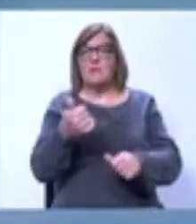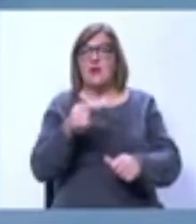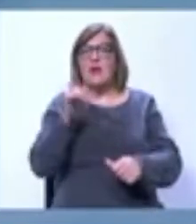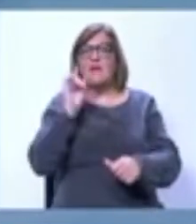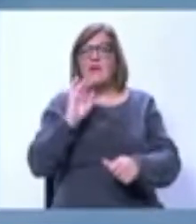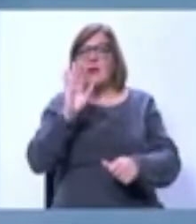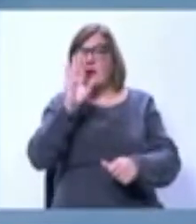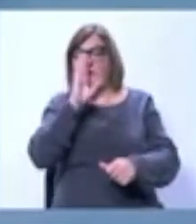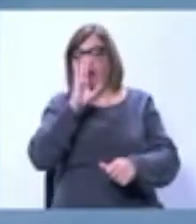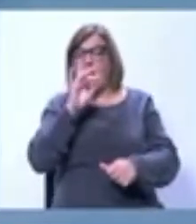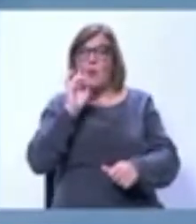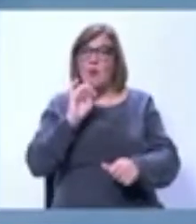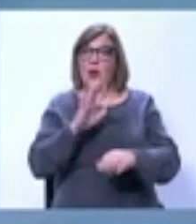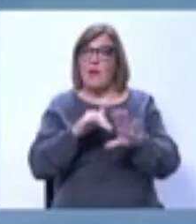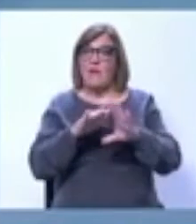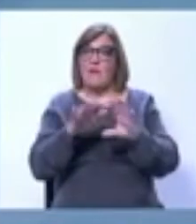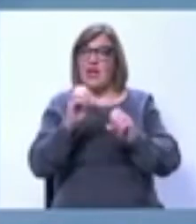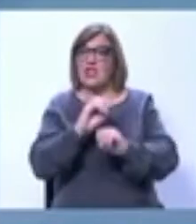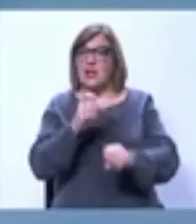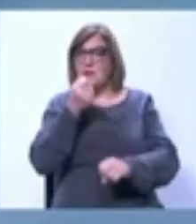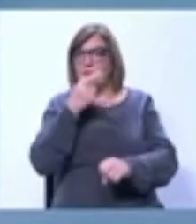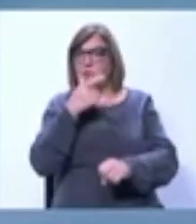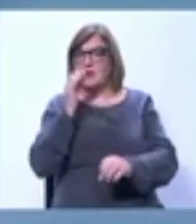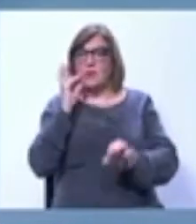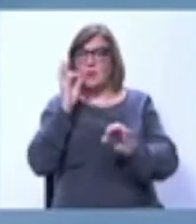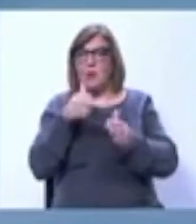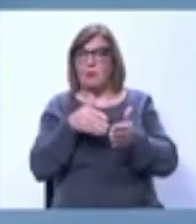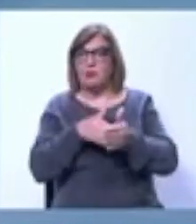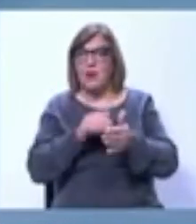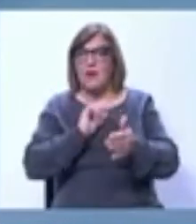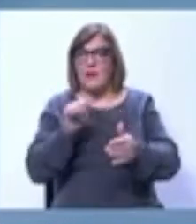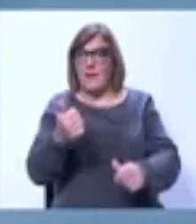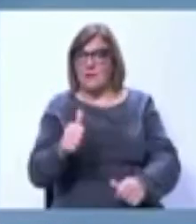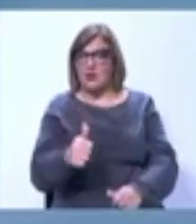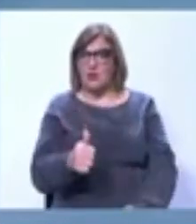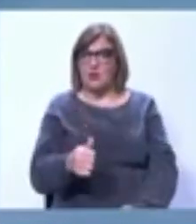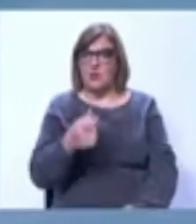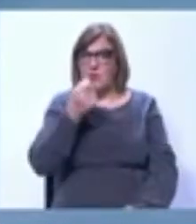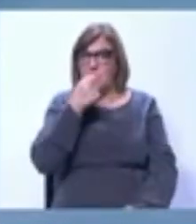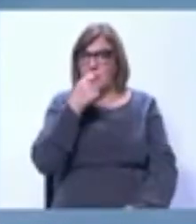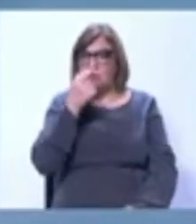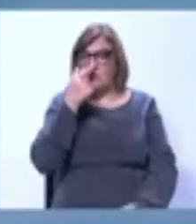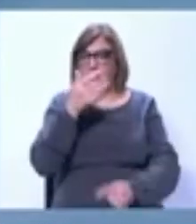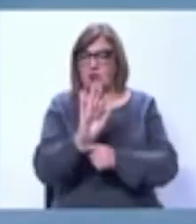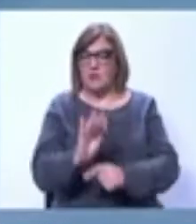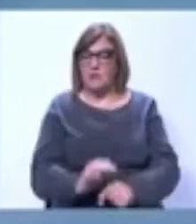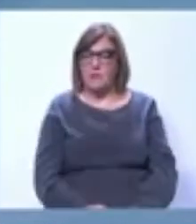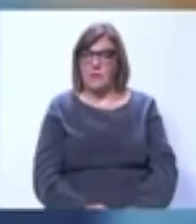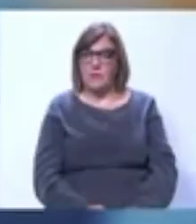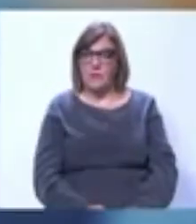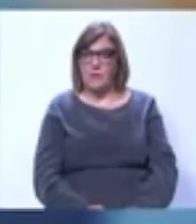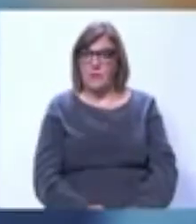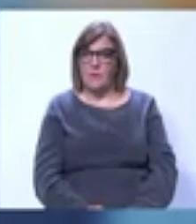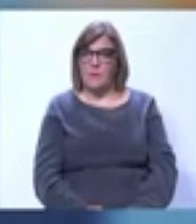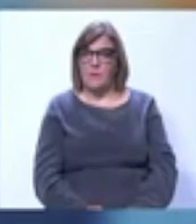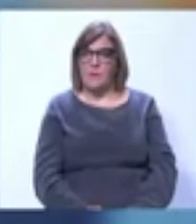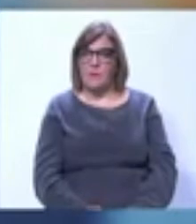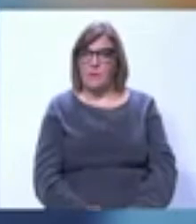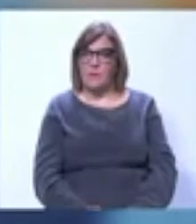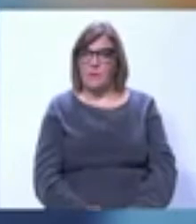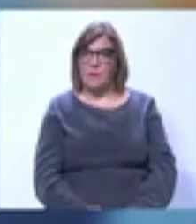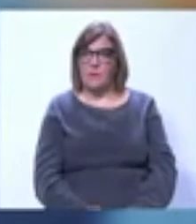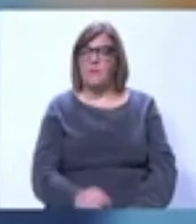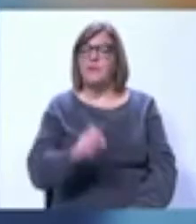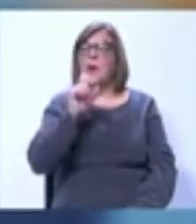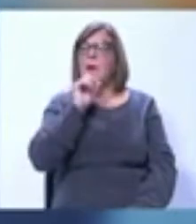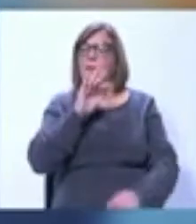menstruação a mulher não fizer uma medicação para bloquear a menstruação uma pílula por exemplo aqui uma portanto